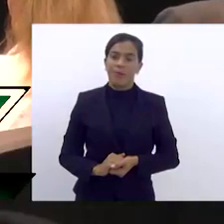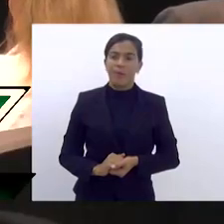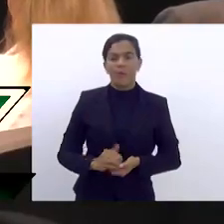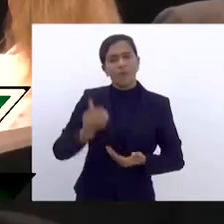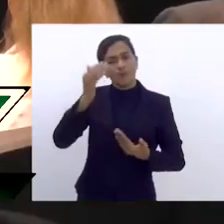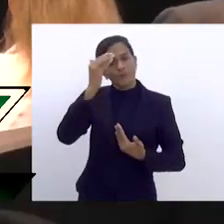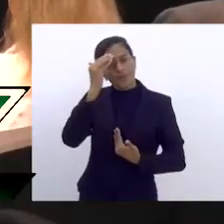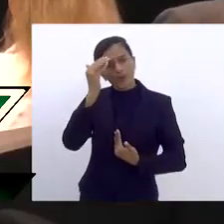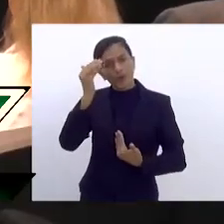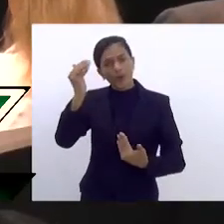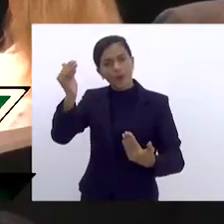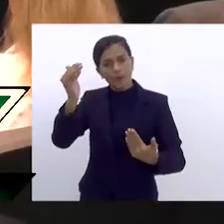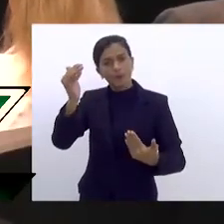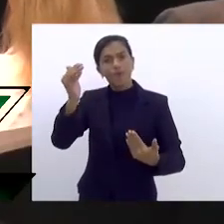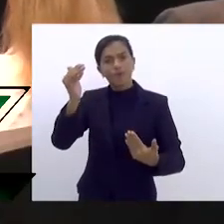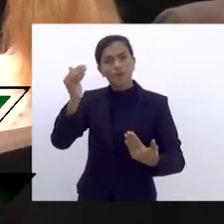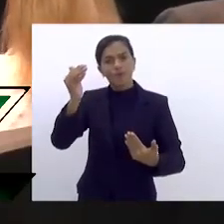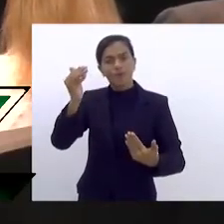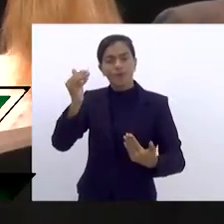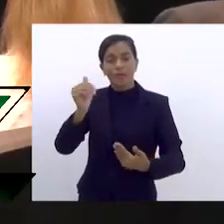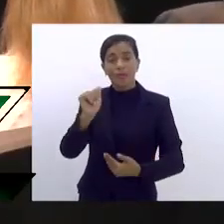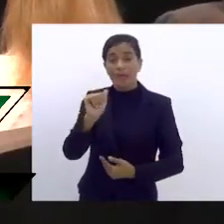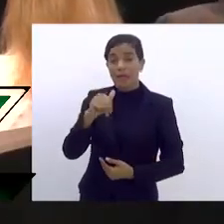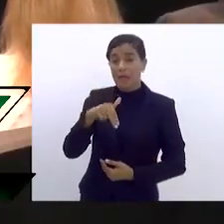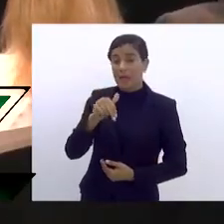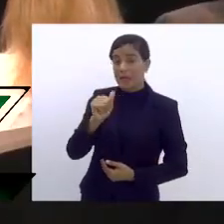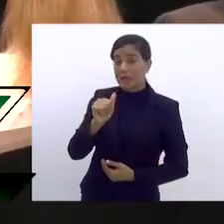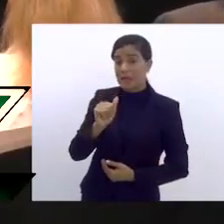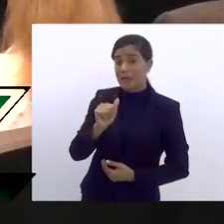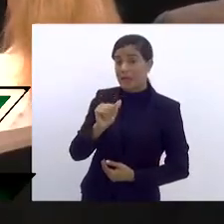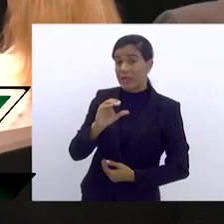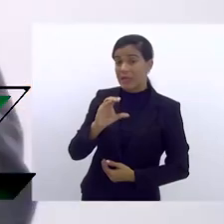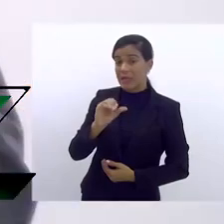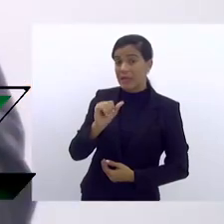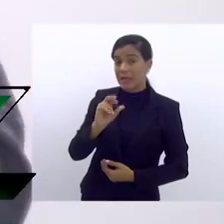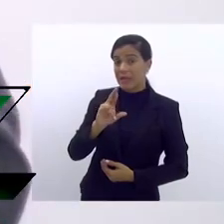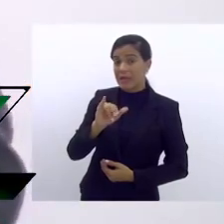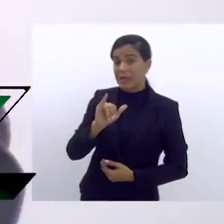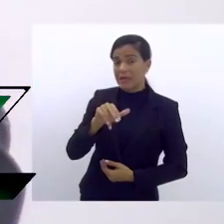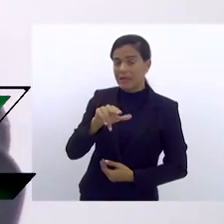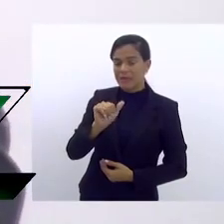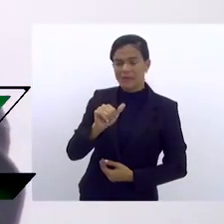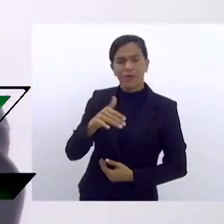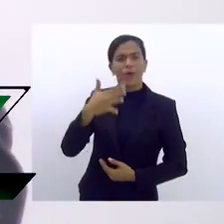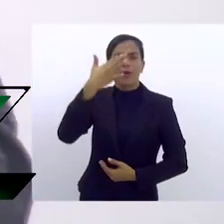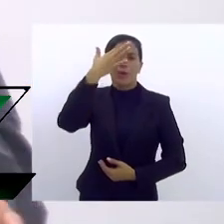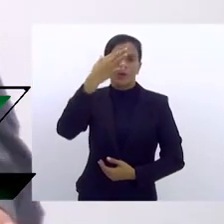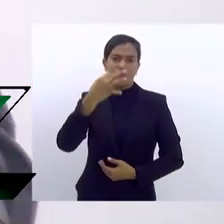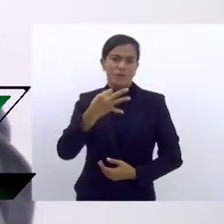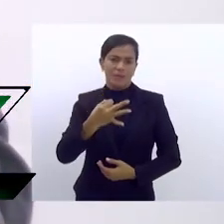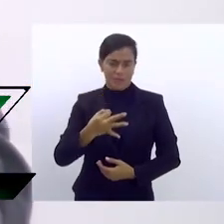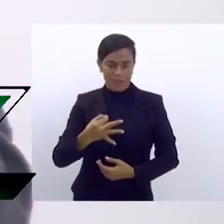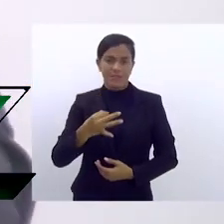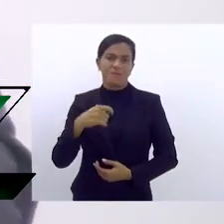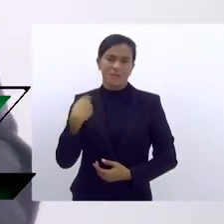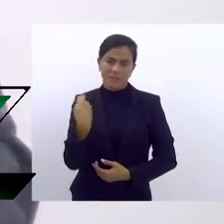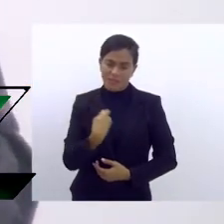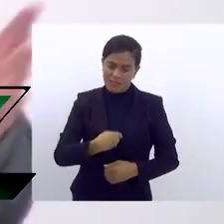Obrigado Ana Carina com certeza nós vamos ouvir a todos